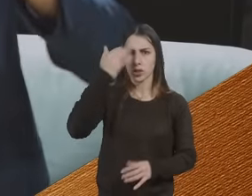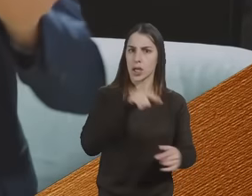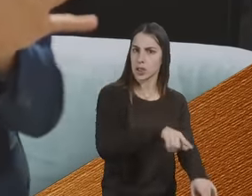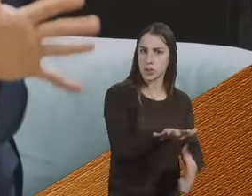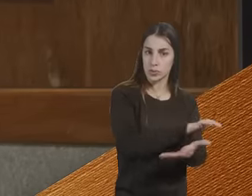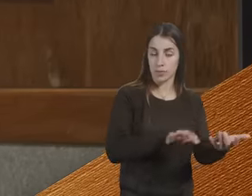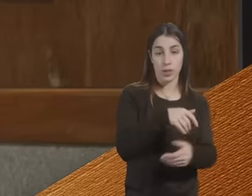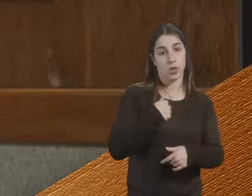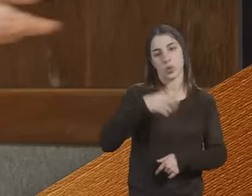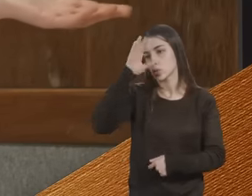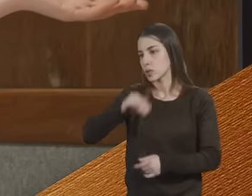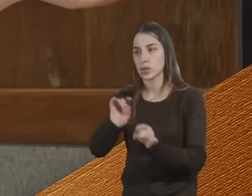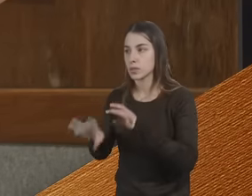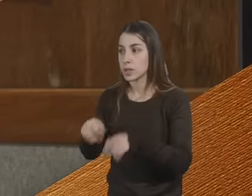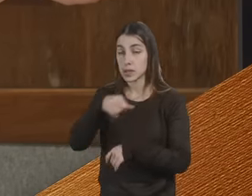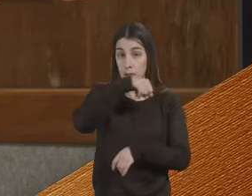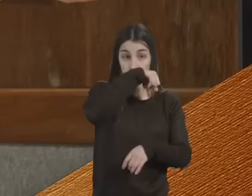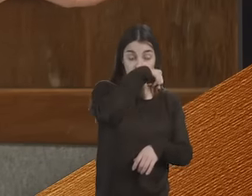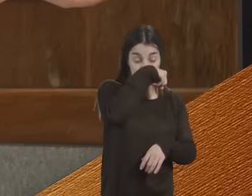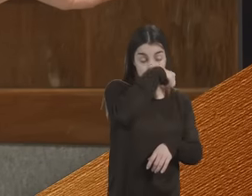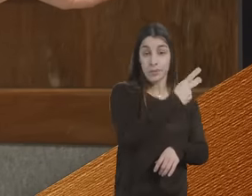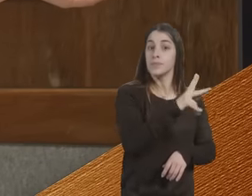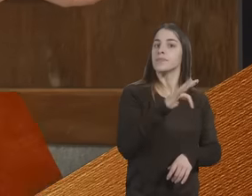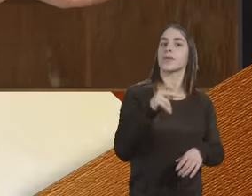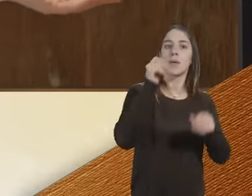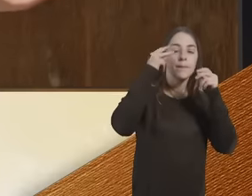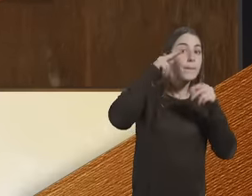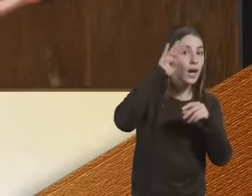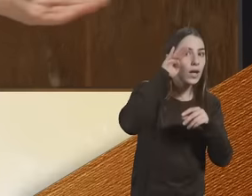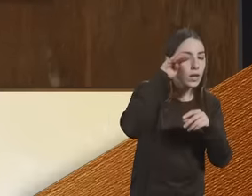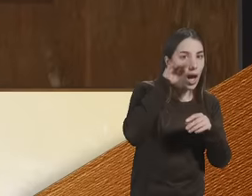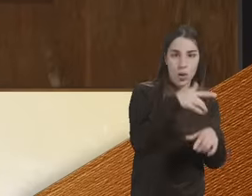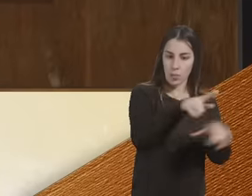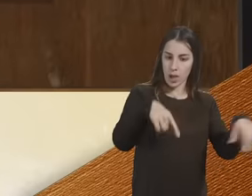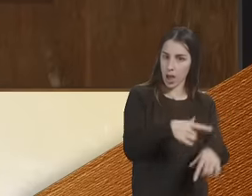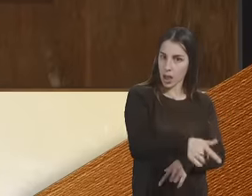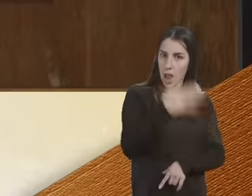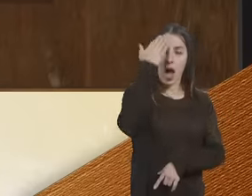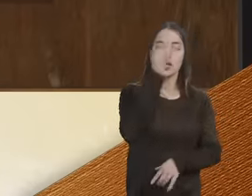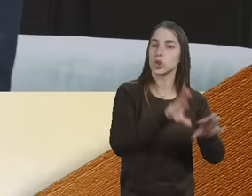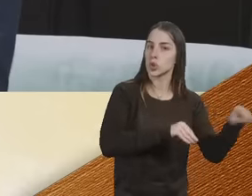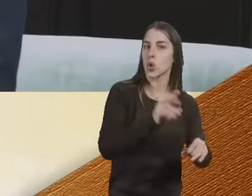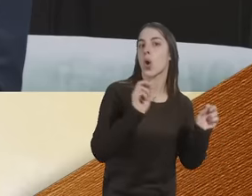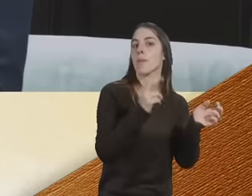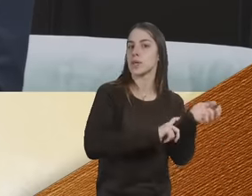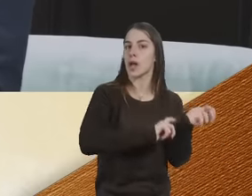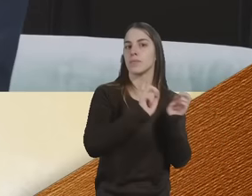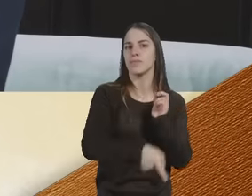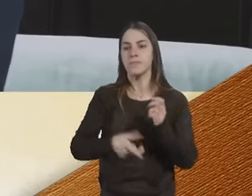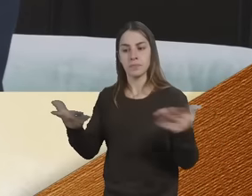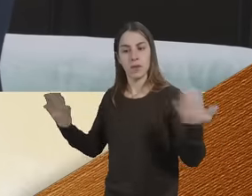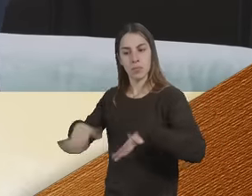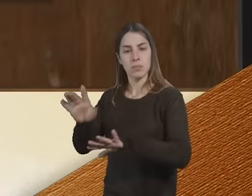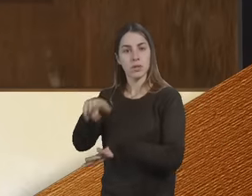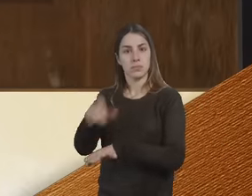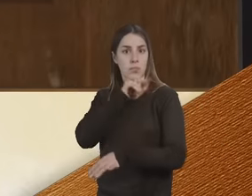faço a mínima ideia do que é que está a acontecer. Oh, Vitor, ele está a maquilhar-se numa gala, estás a brincar? Achas que isto é jogo ou é mesmo da personalidade dele? Então, mas se calhar o